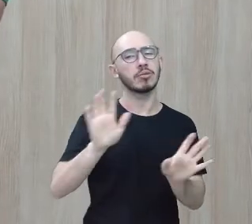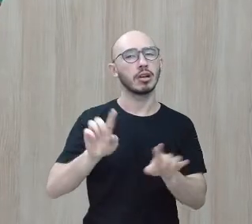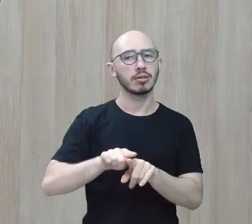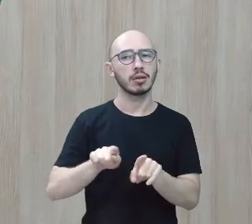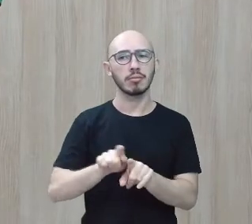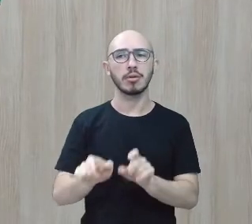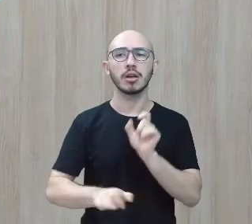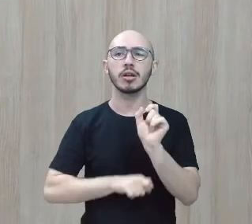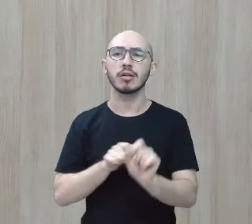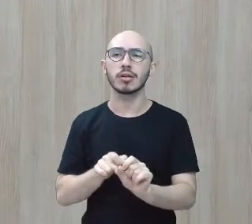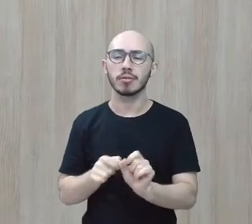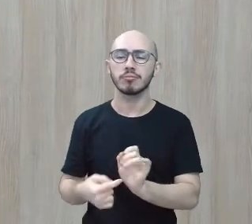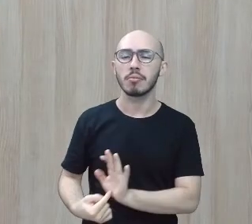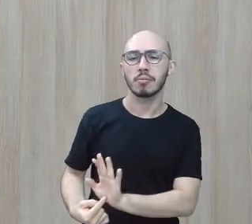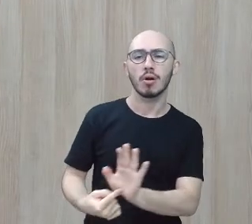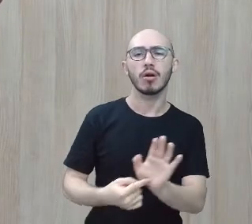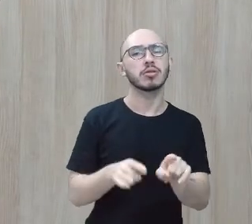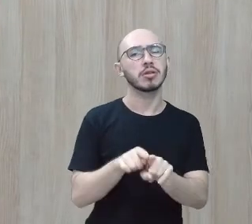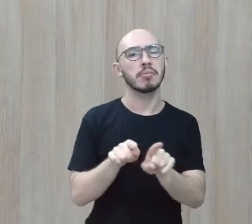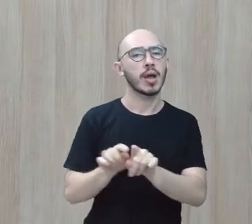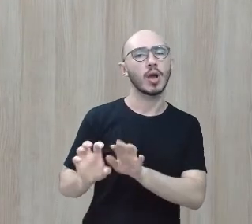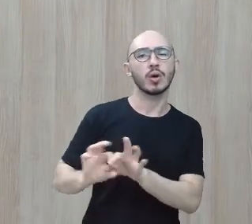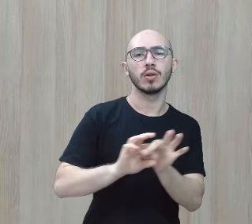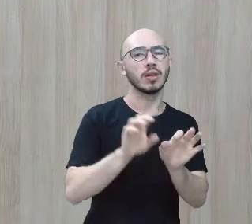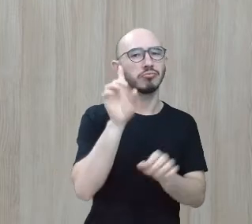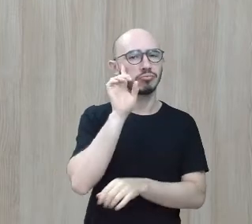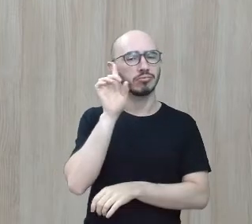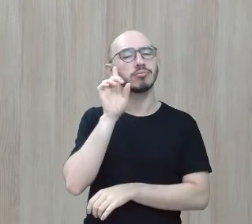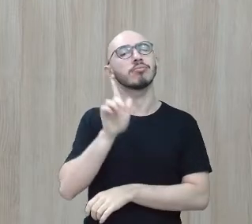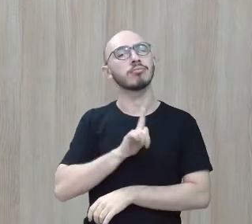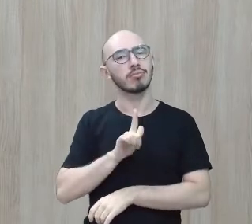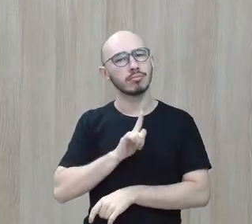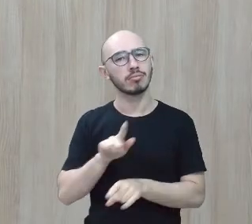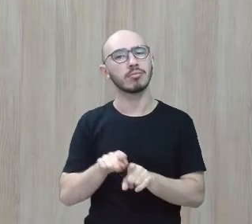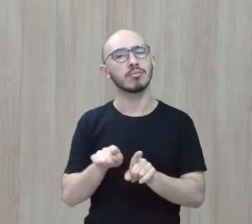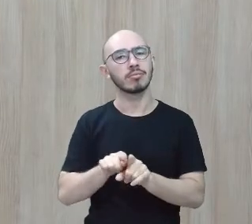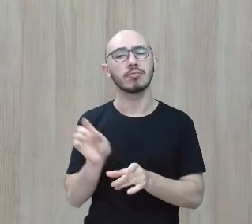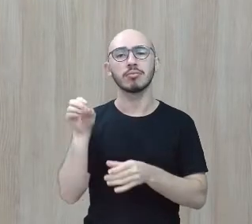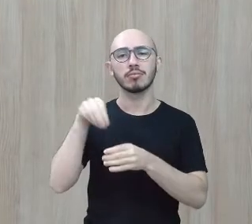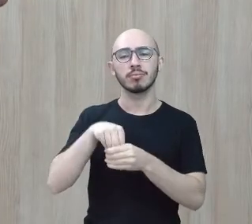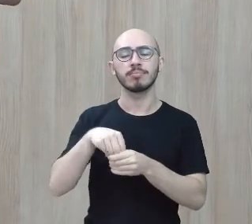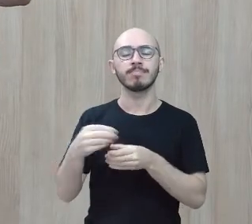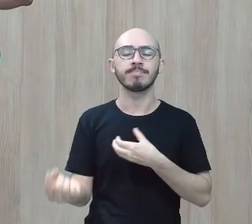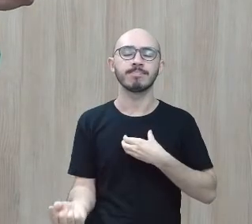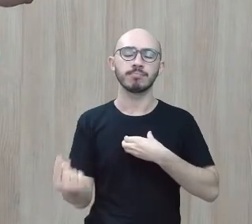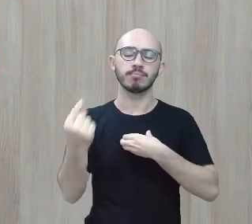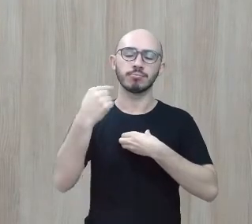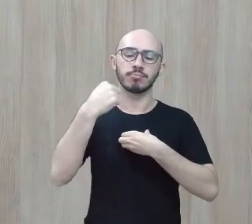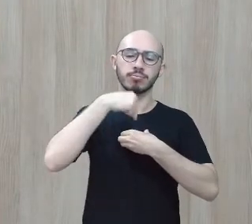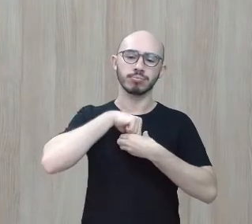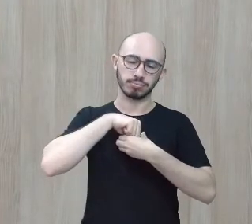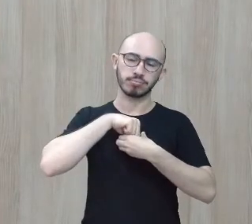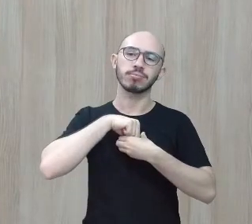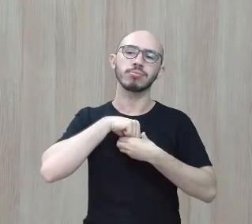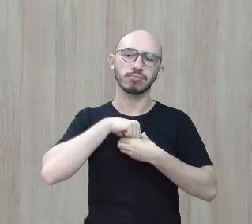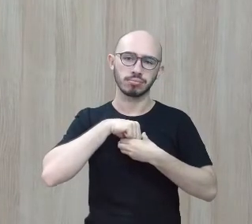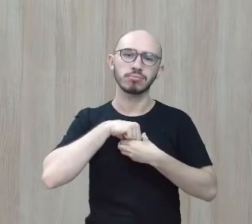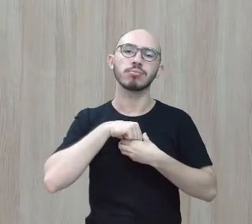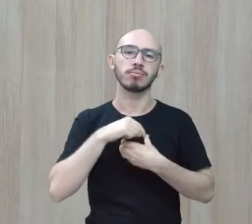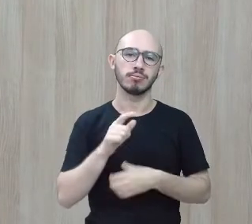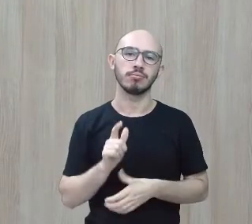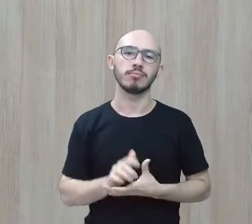ele traz para a gente situações do cotidiano, dentro da sua subjetividade, que é isso, dentro do seu